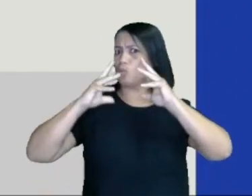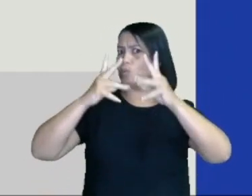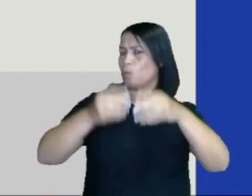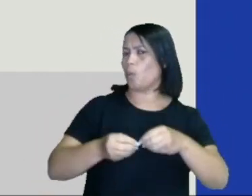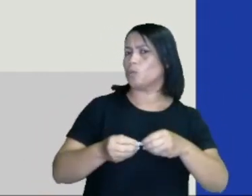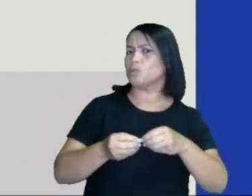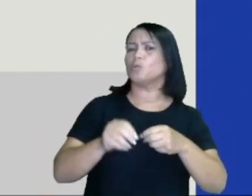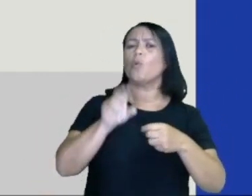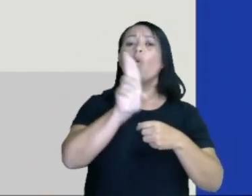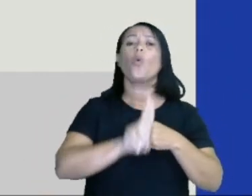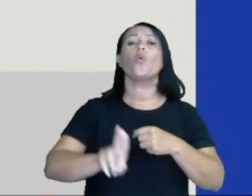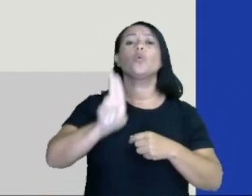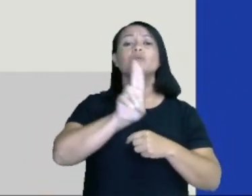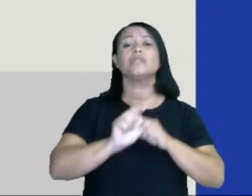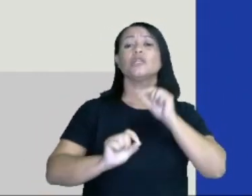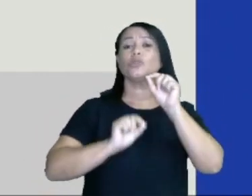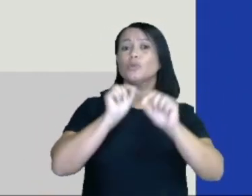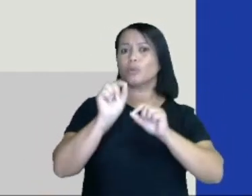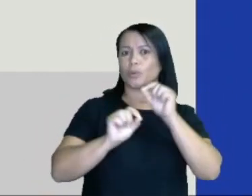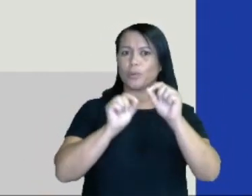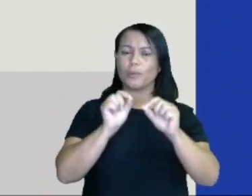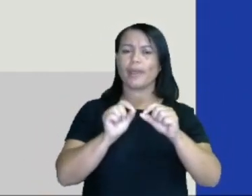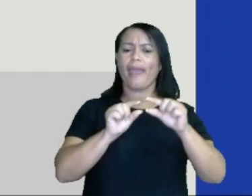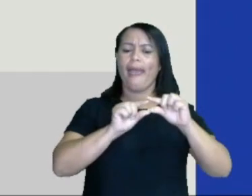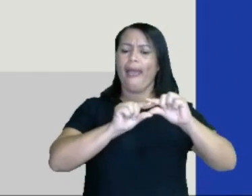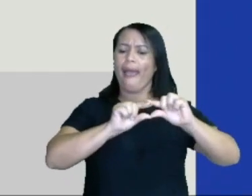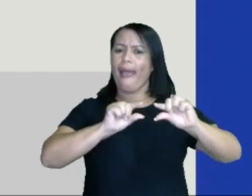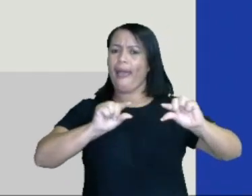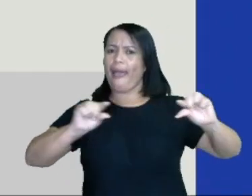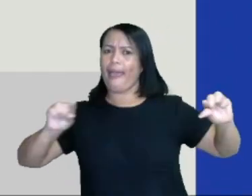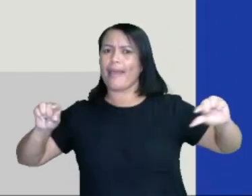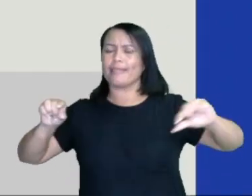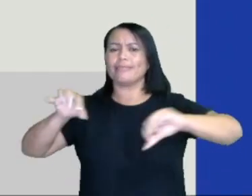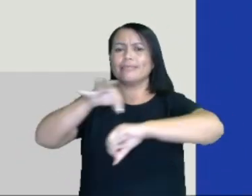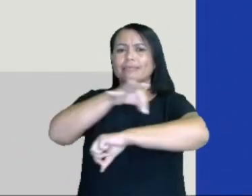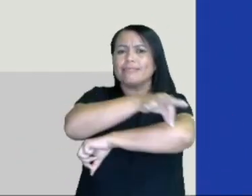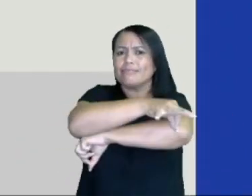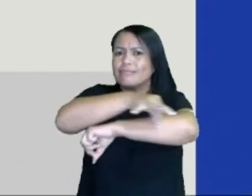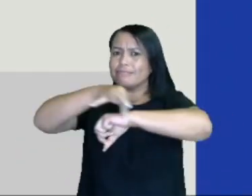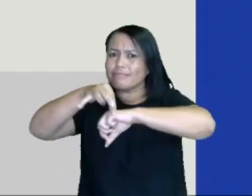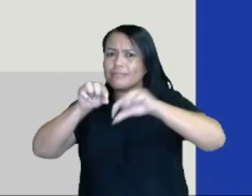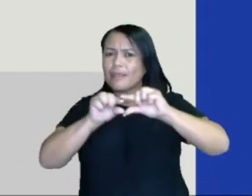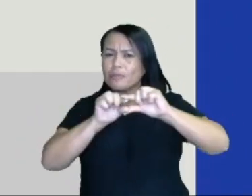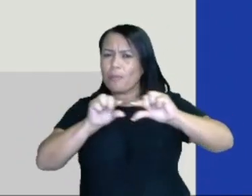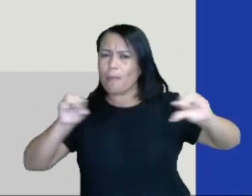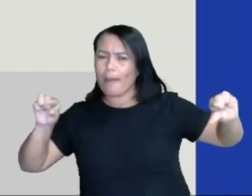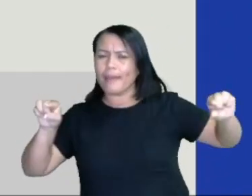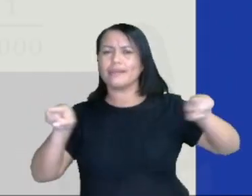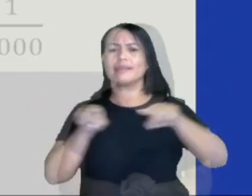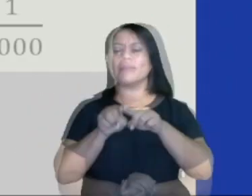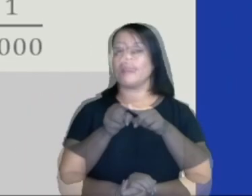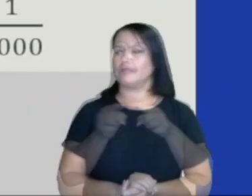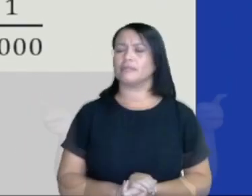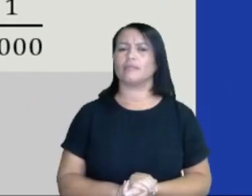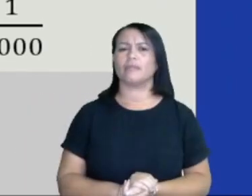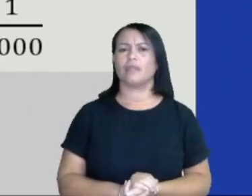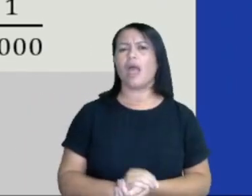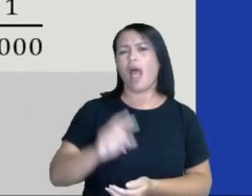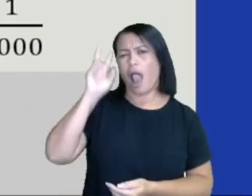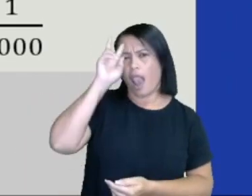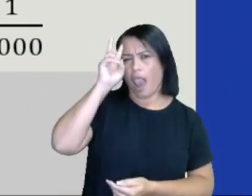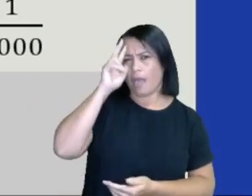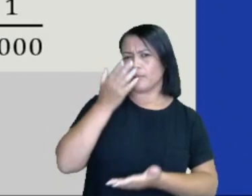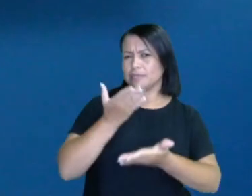todo, utilizando a nossa reta numérica e outros materiais, como os recursos. Você